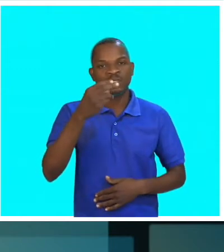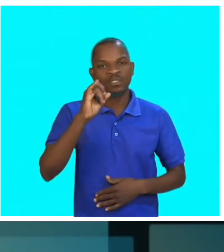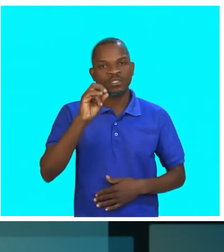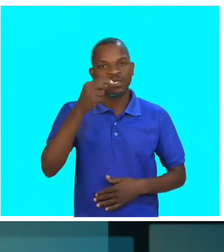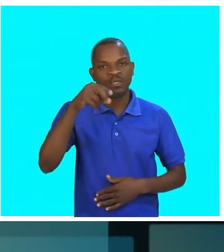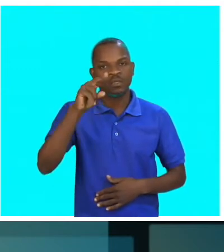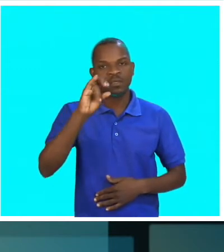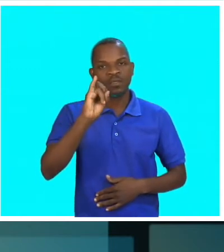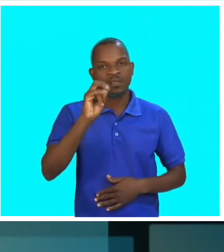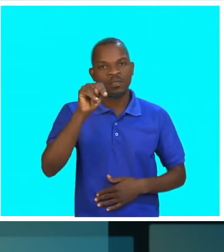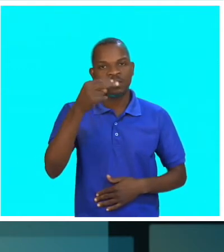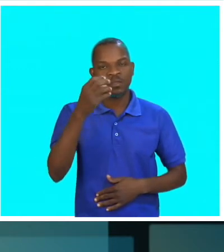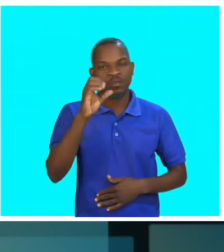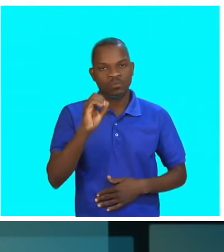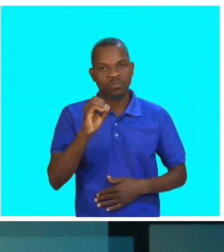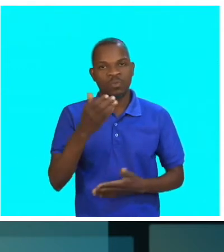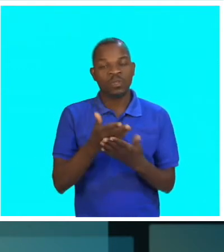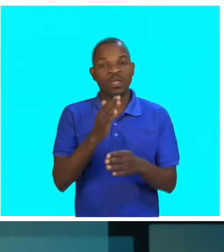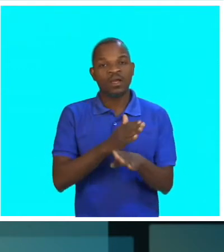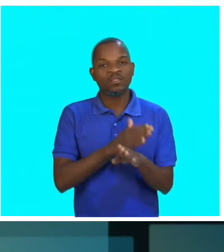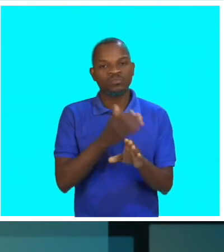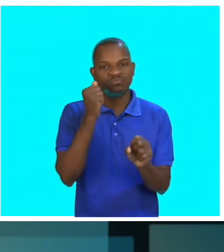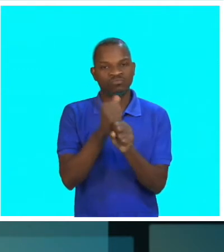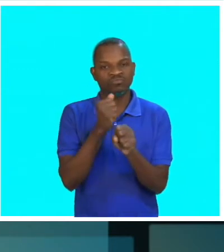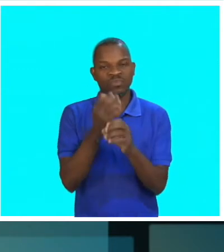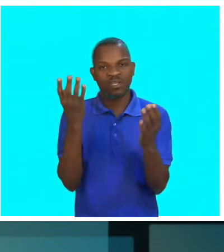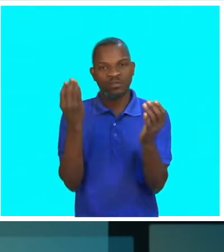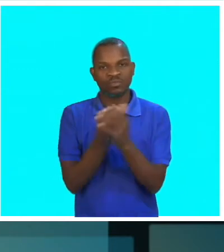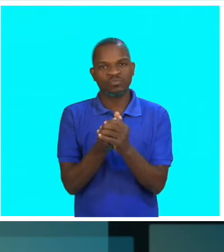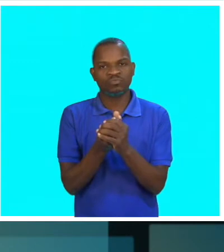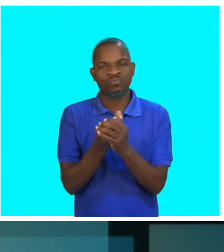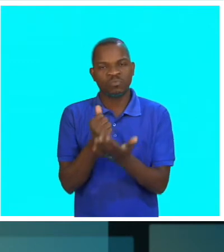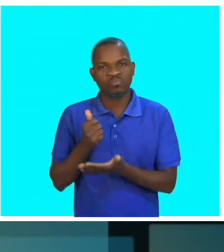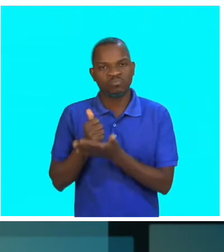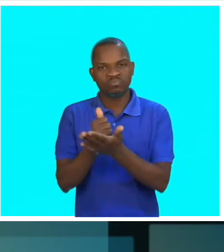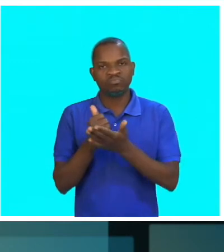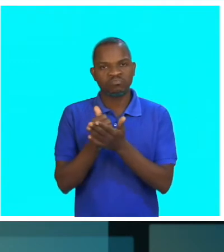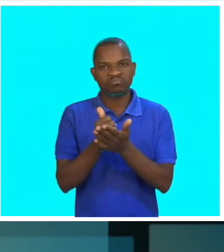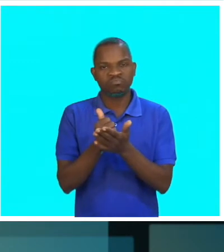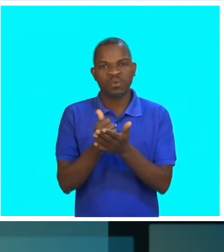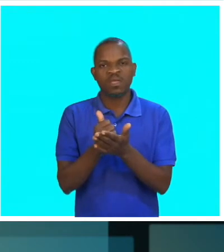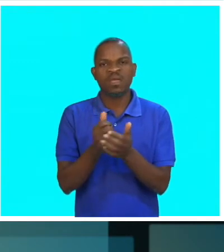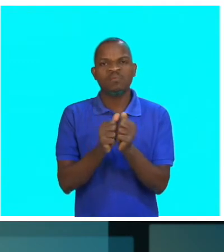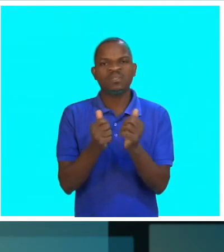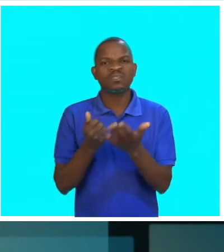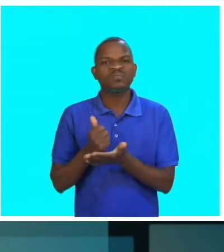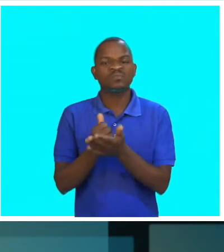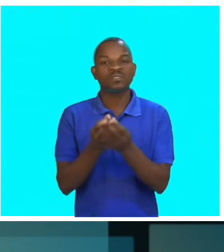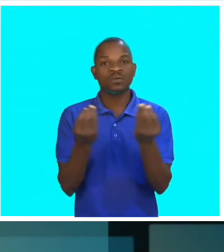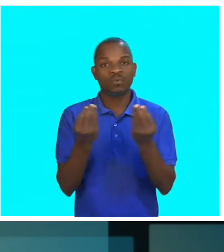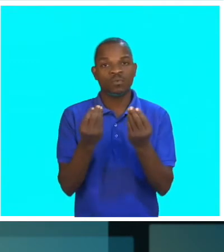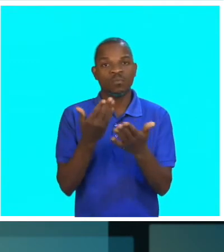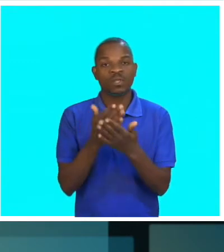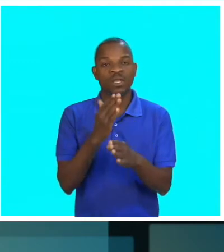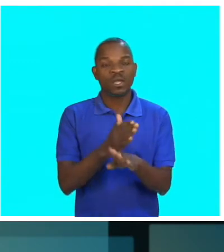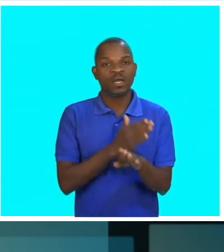minha carreira. E eu trabalhei para ele como olheira. Olheira em que sentido? Ele quando estava em vilanculos,